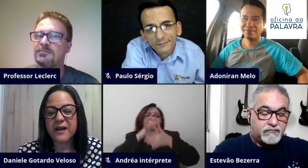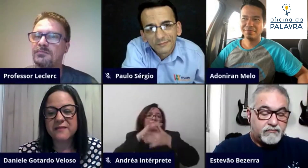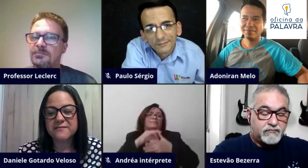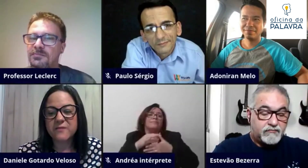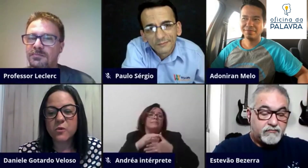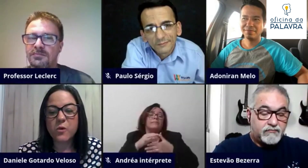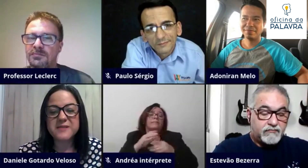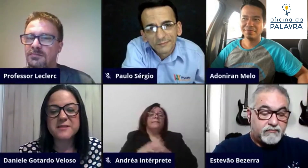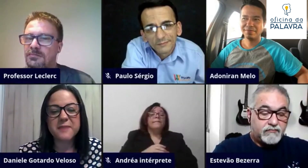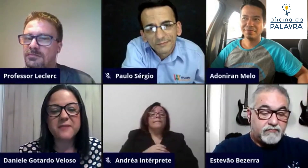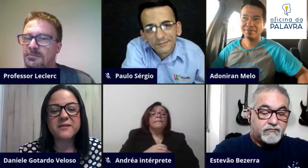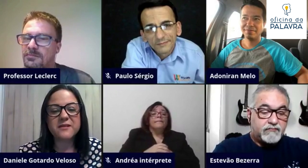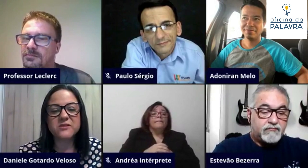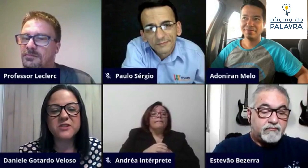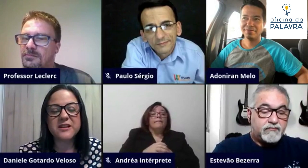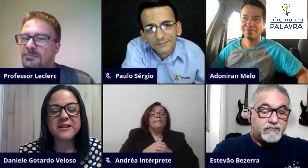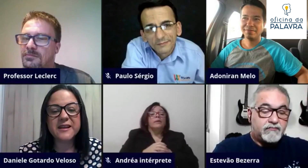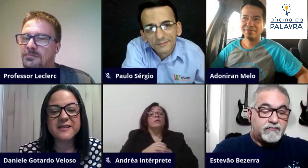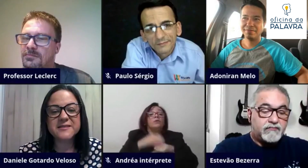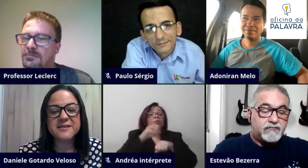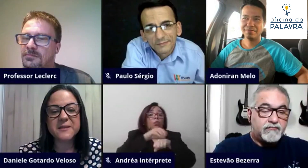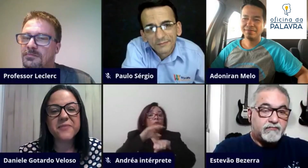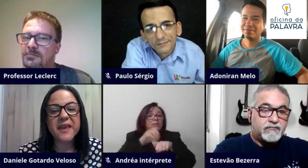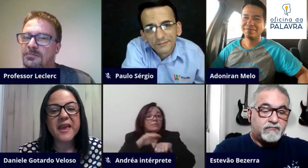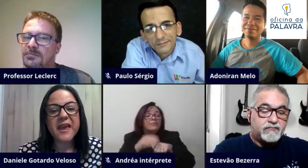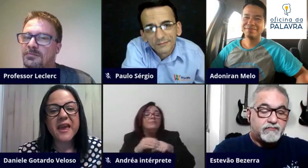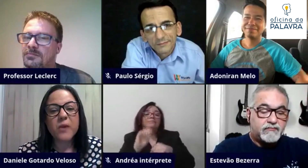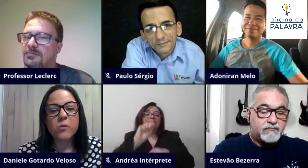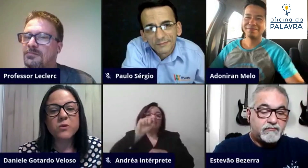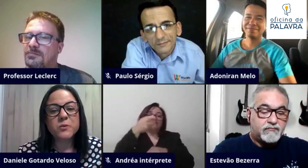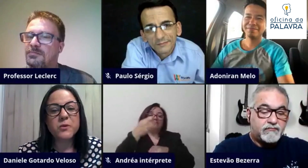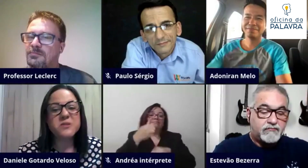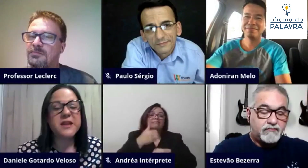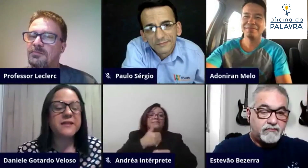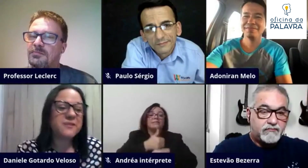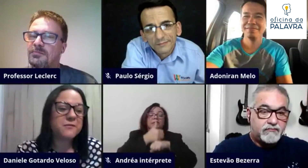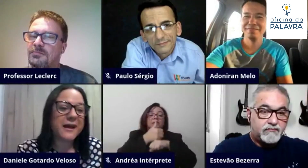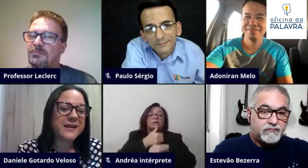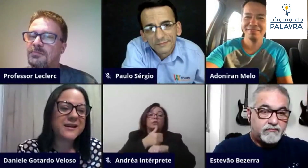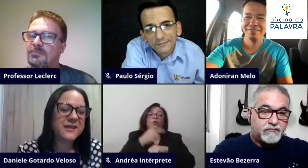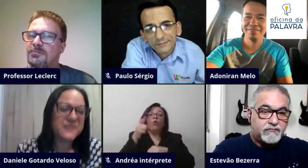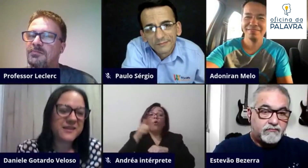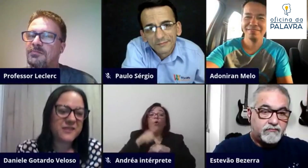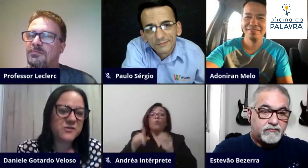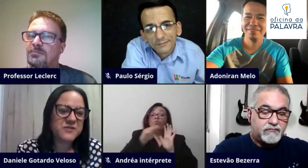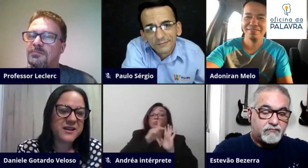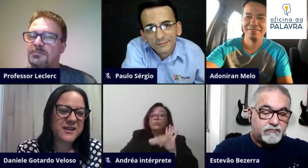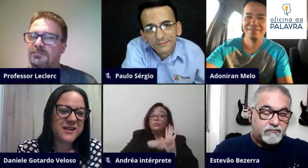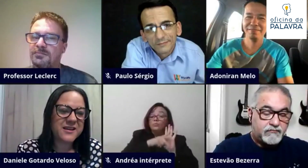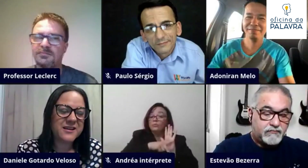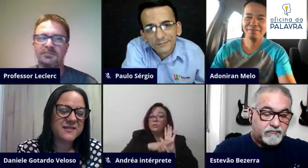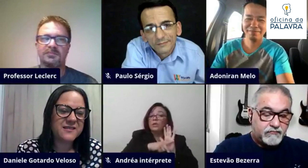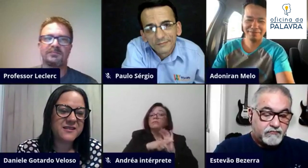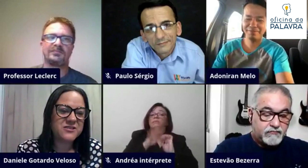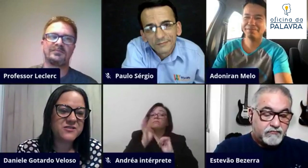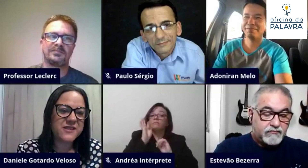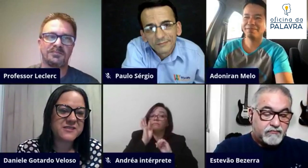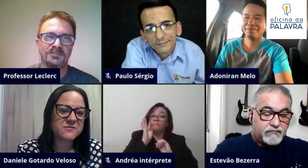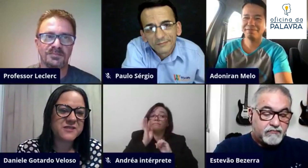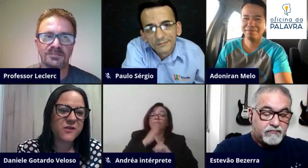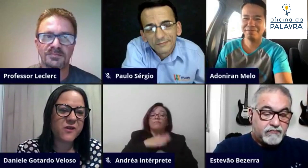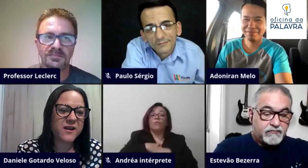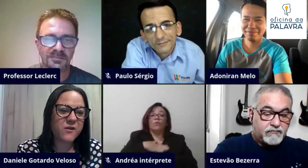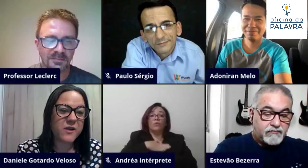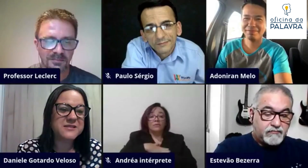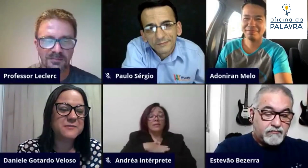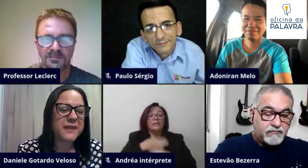sobre o conhecimento, então, de liderança. Um outro projeto, então, bacana, que eu gostaria que